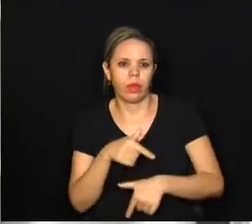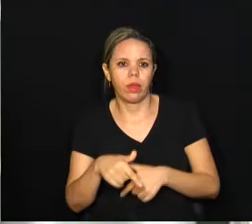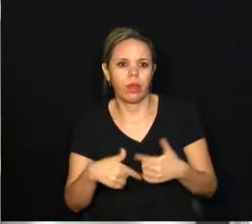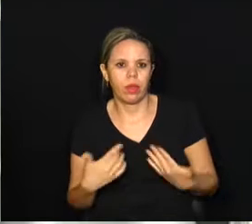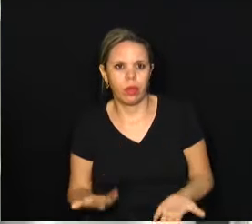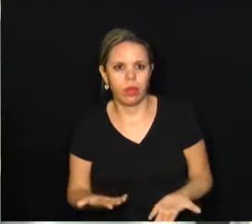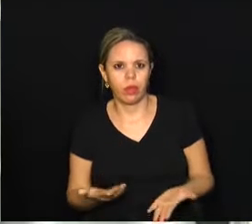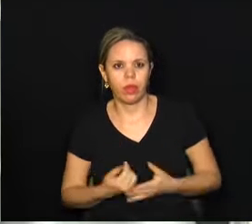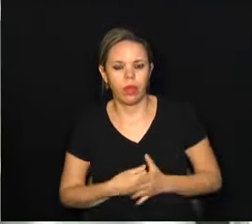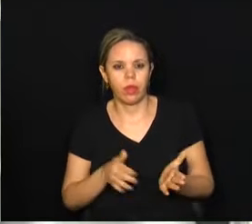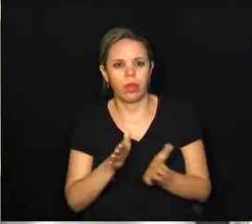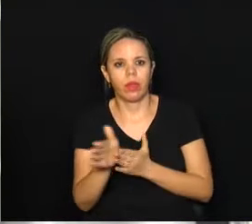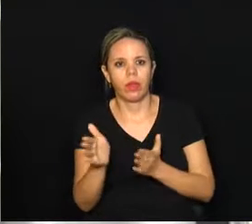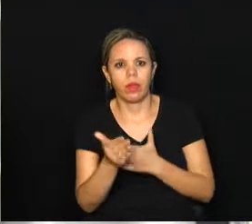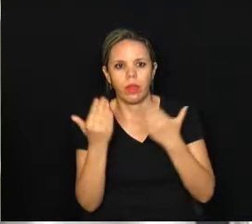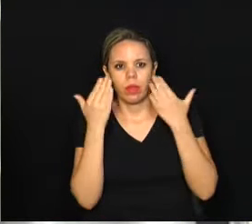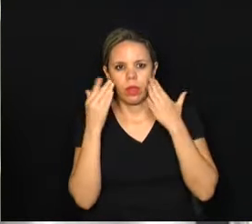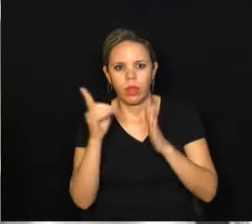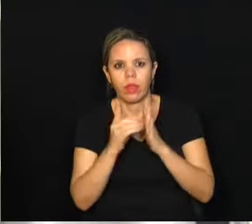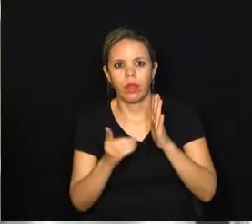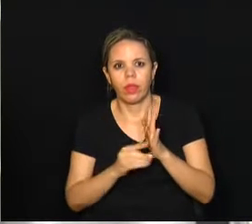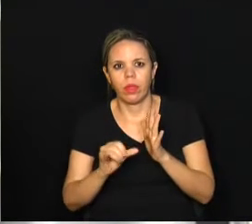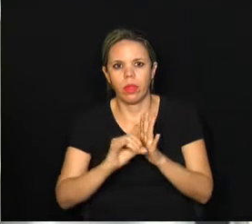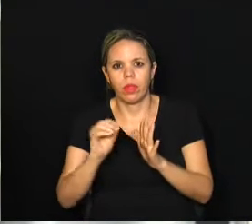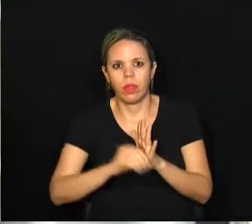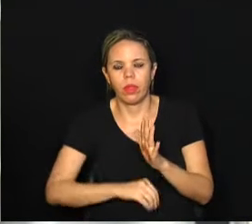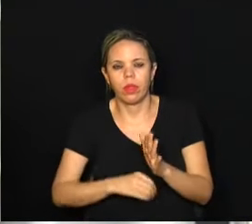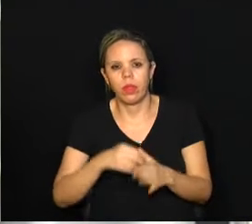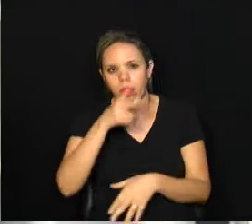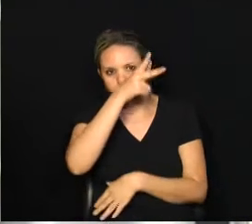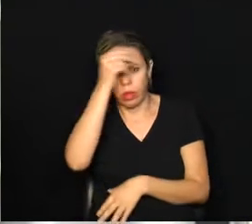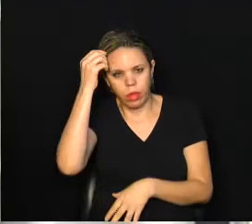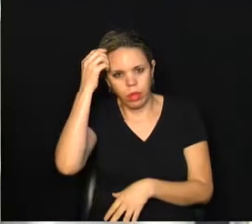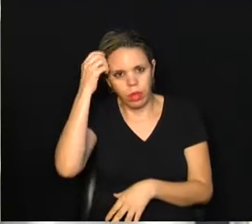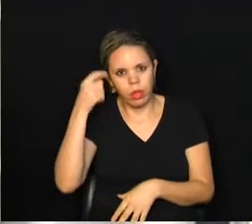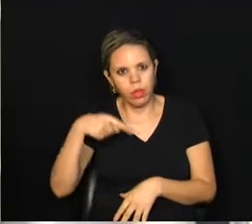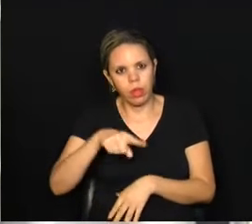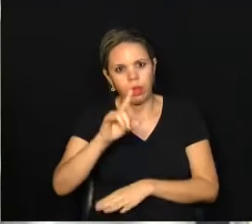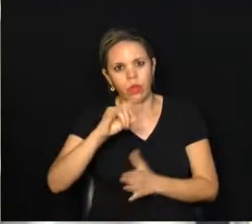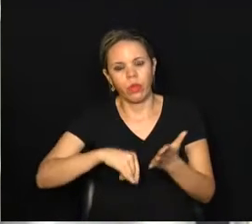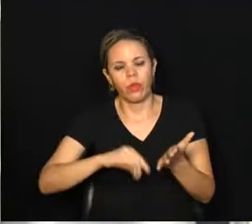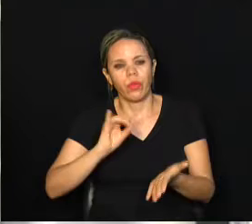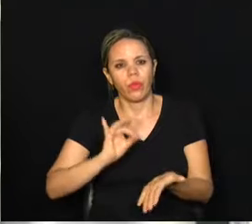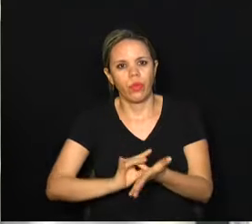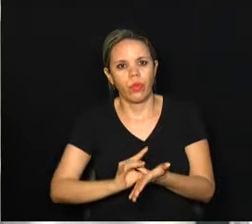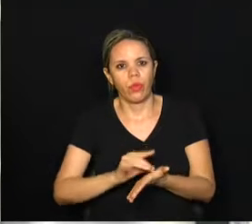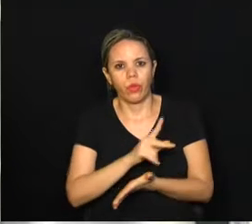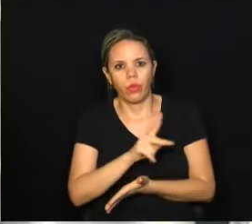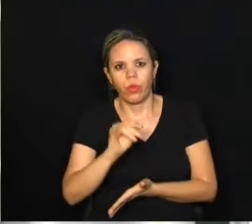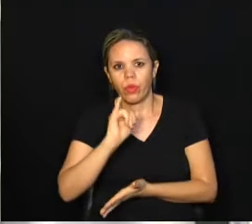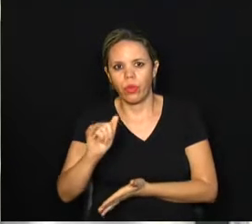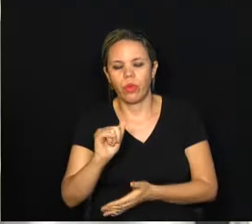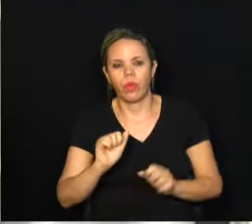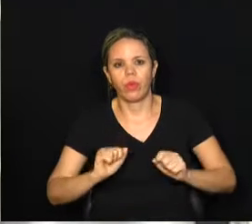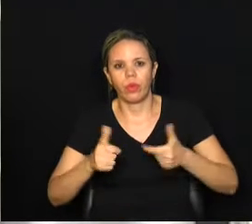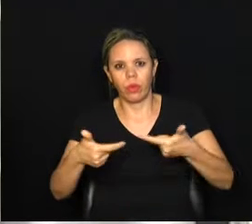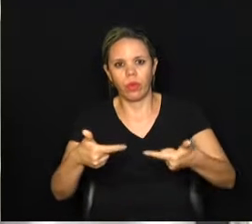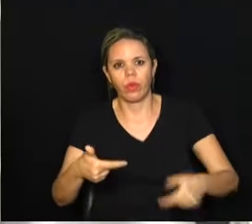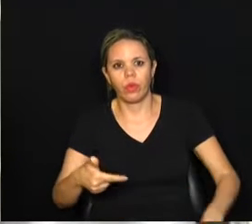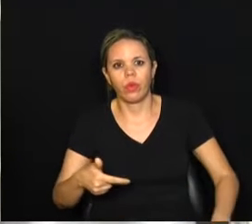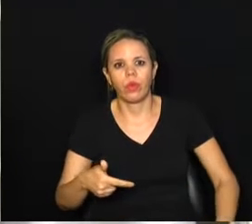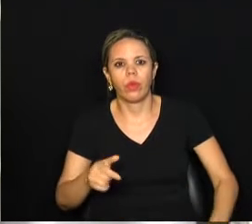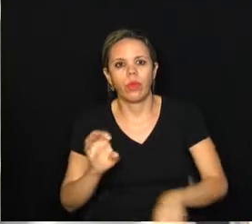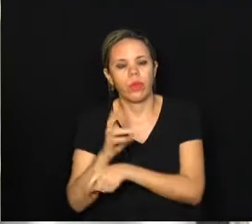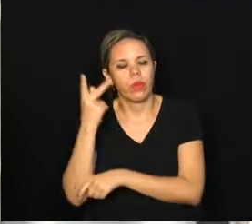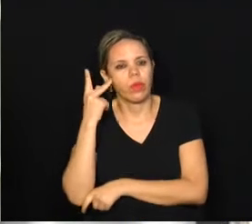Uma vez publicado o decreto no Diário Oficial, o prefeito irá oficiar o presidente da Assembleia Legislativa do Estado de São Paulo para